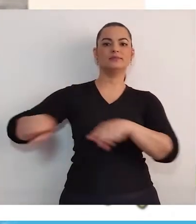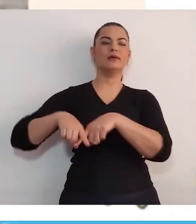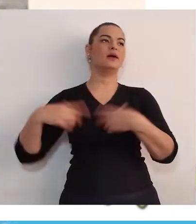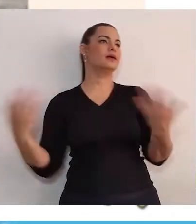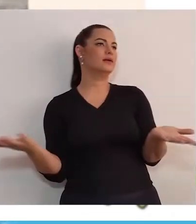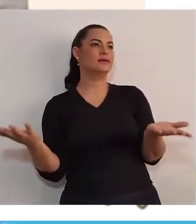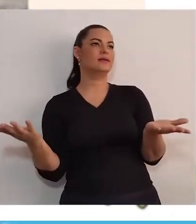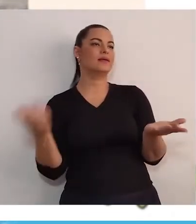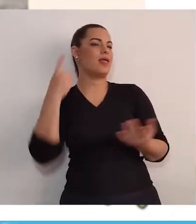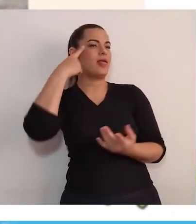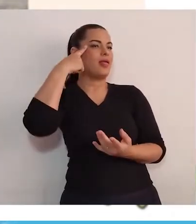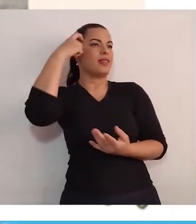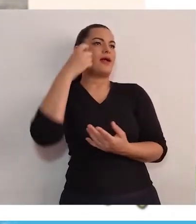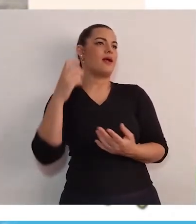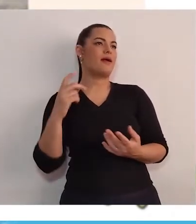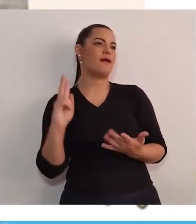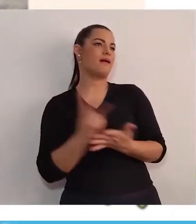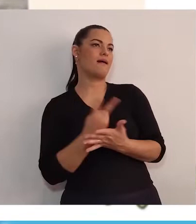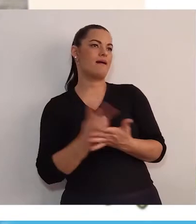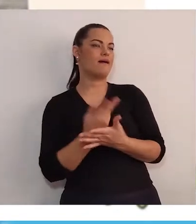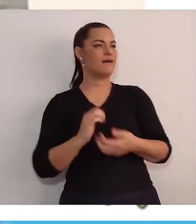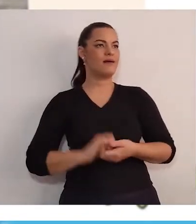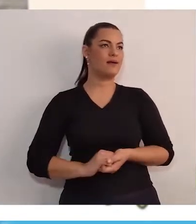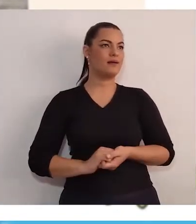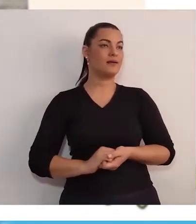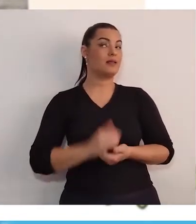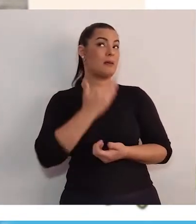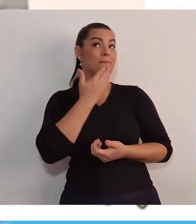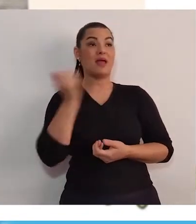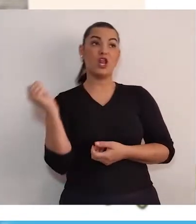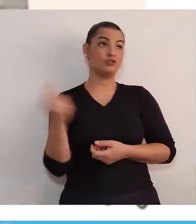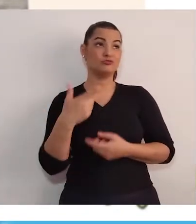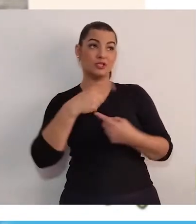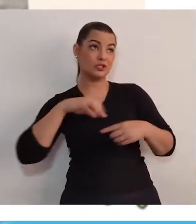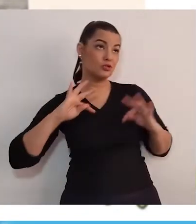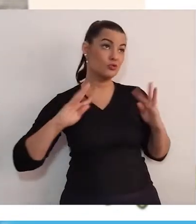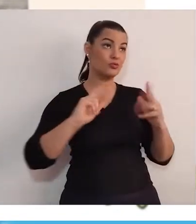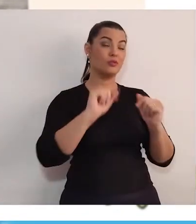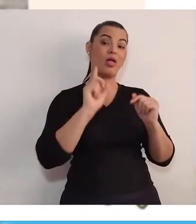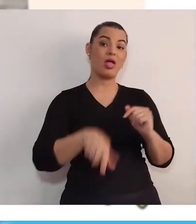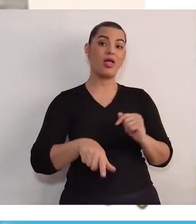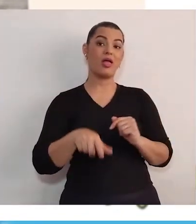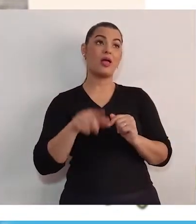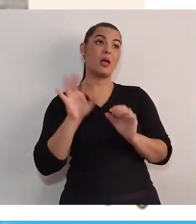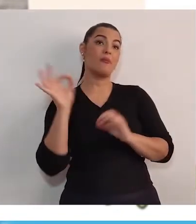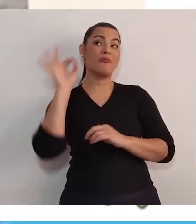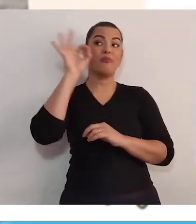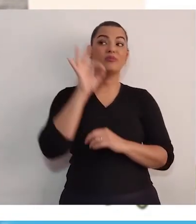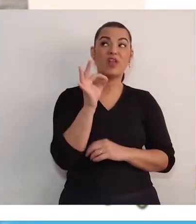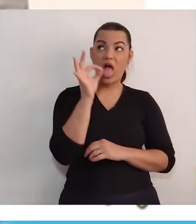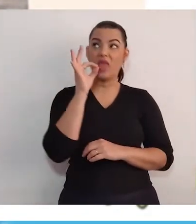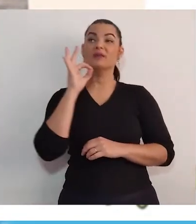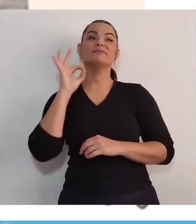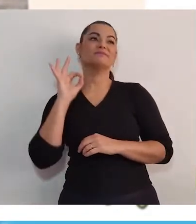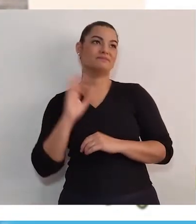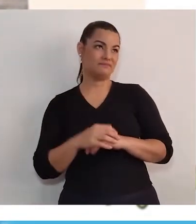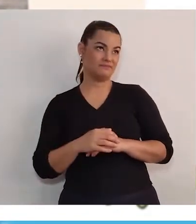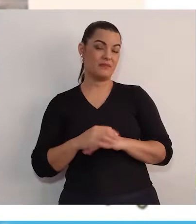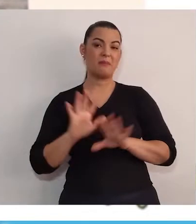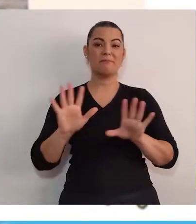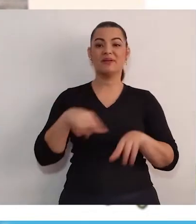ideia descabida! Melhor que tudo isso é uma mosca lambida. Mas